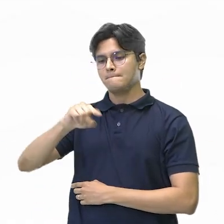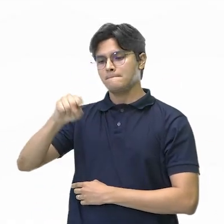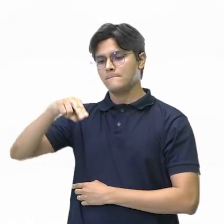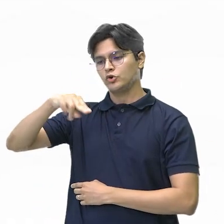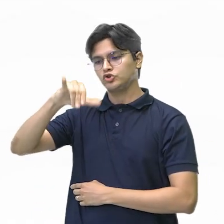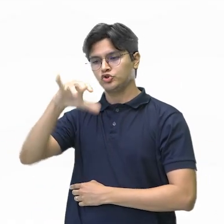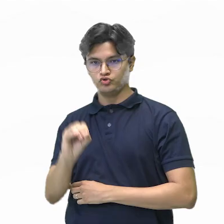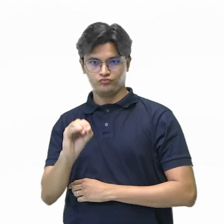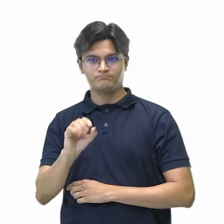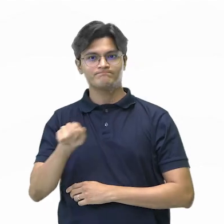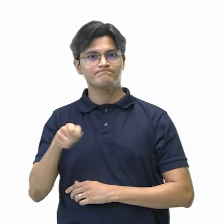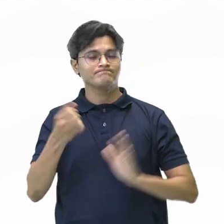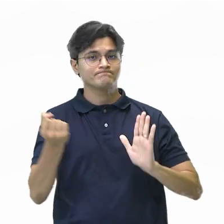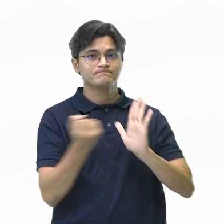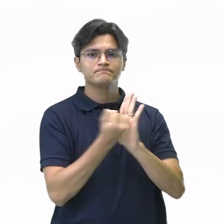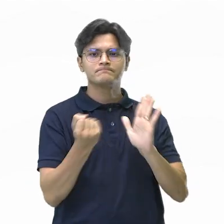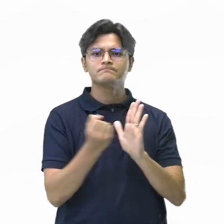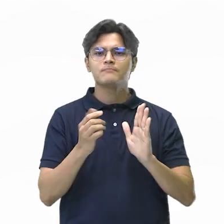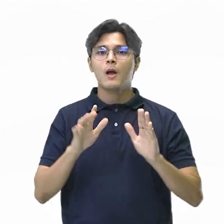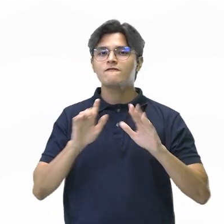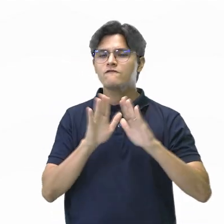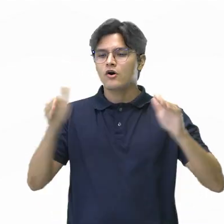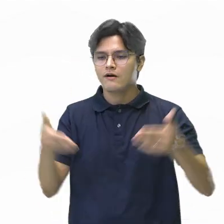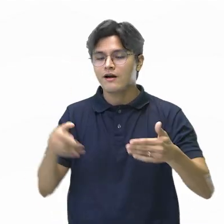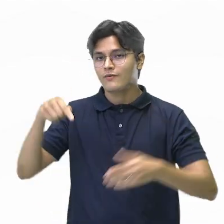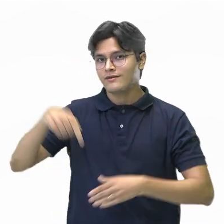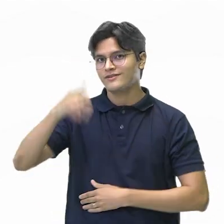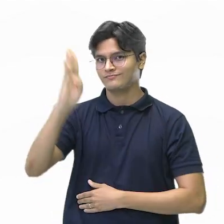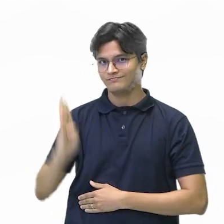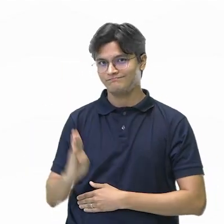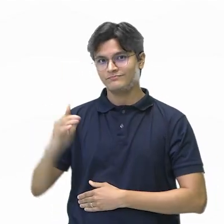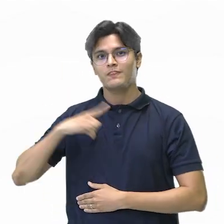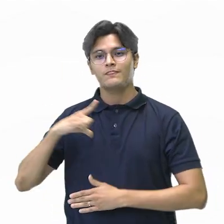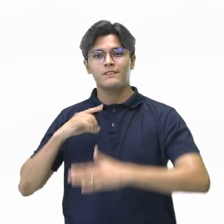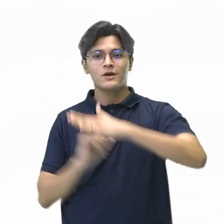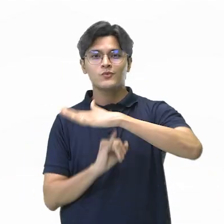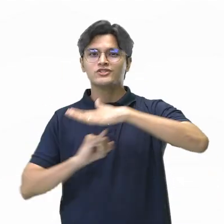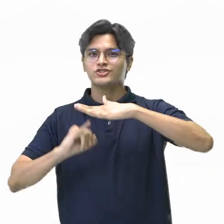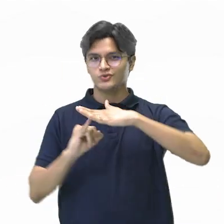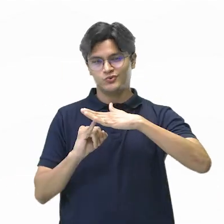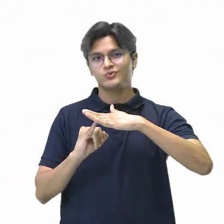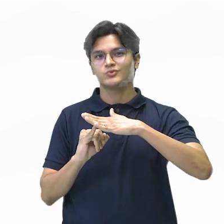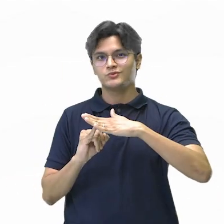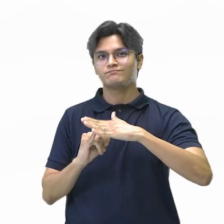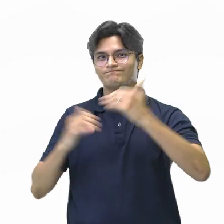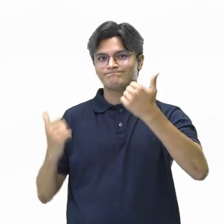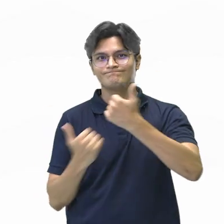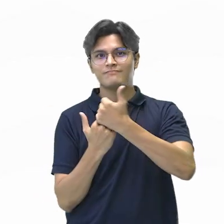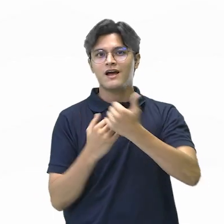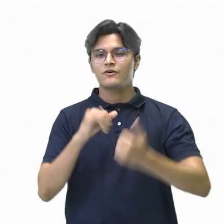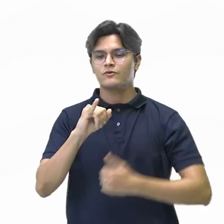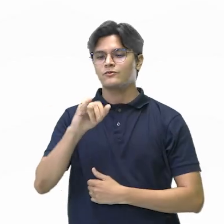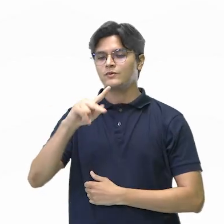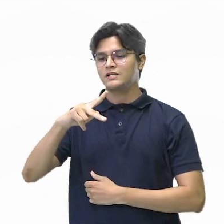o Brasil, entendendo que nós temos um instituto que ampara isso, que é o IPHAN, o Instituto do